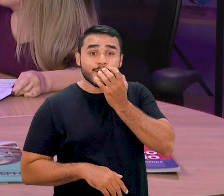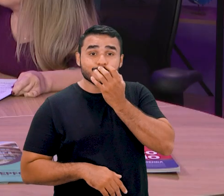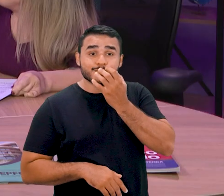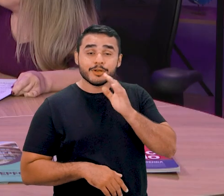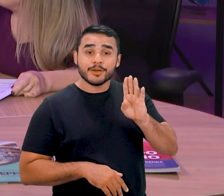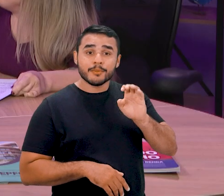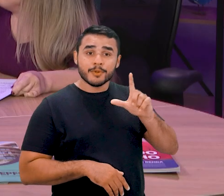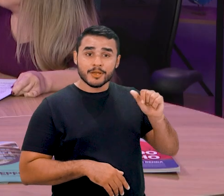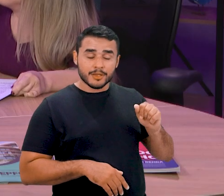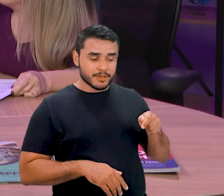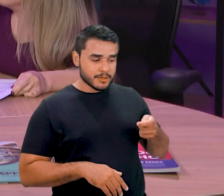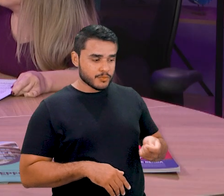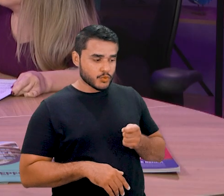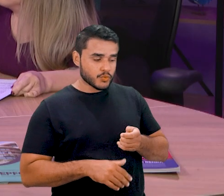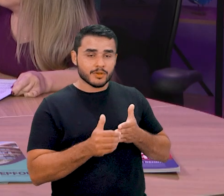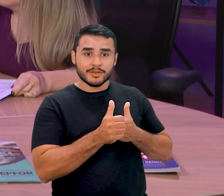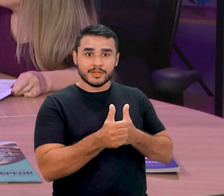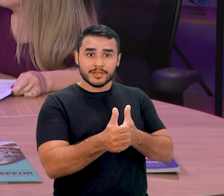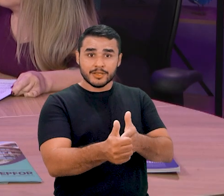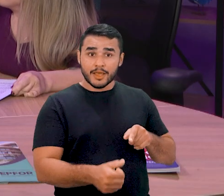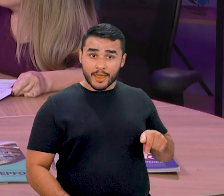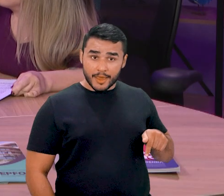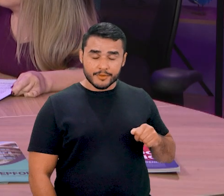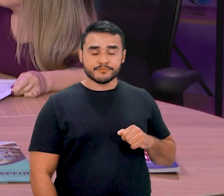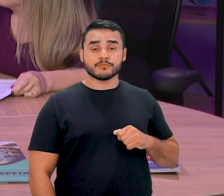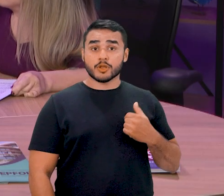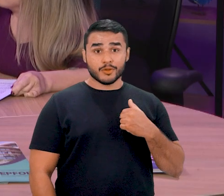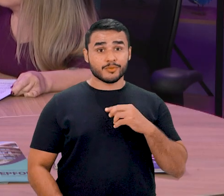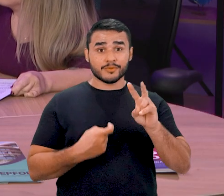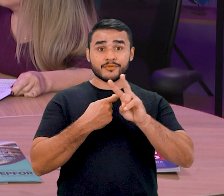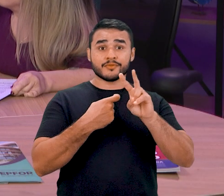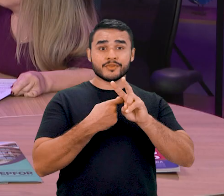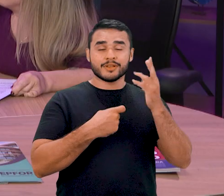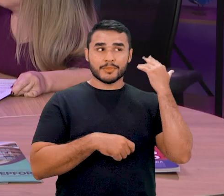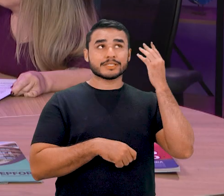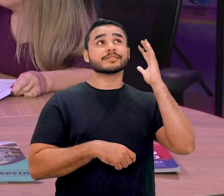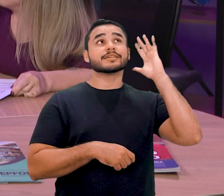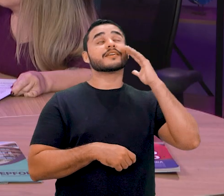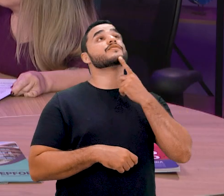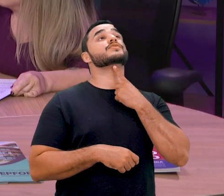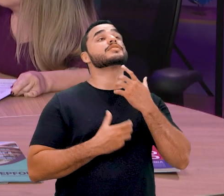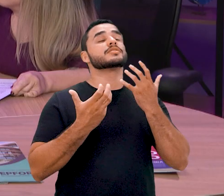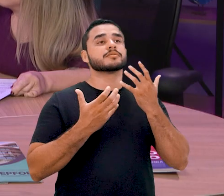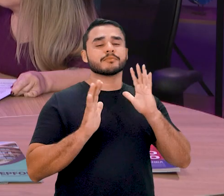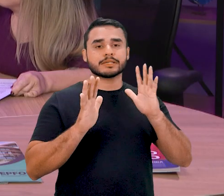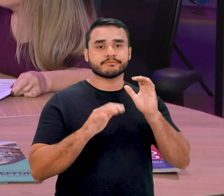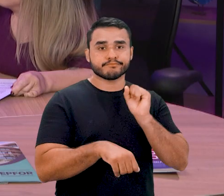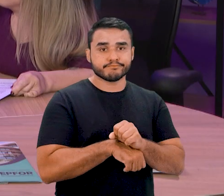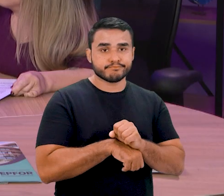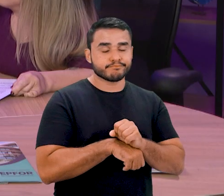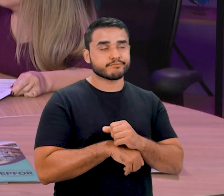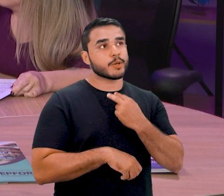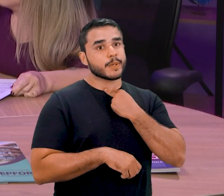eu ceguei, eu não podia mais ser veterinária, mas eu sempre amei muito cachorro. Muito, muito. Sempre fui alucinada. E aí